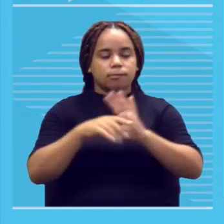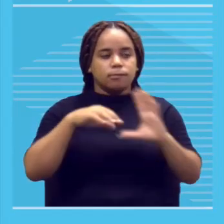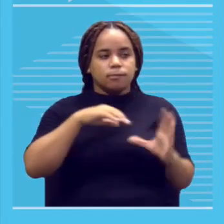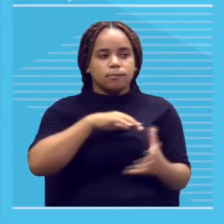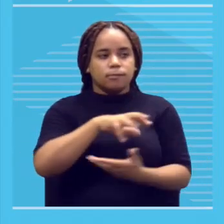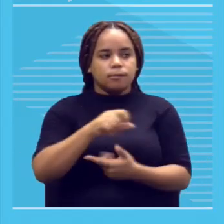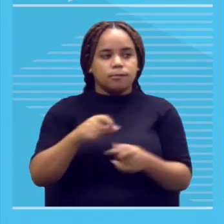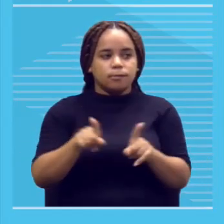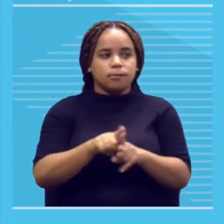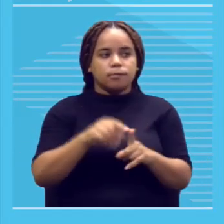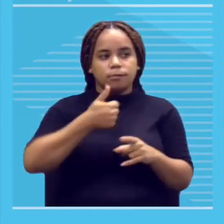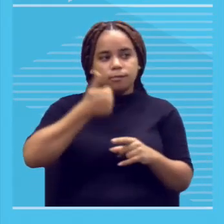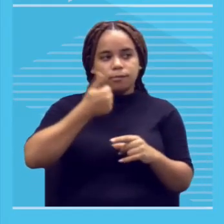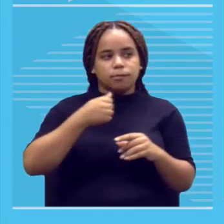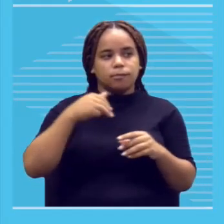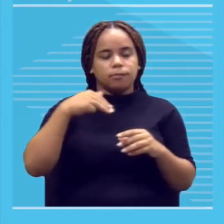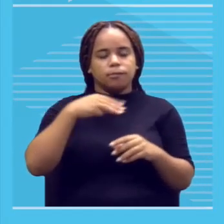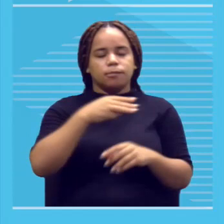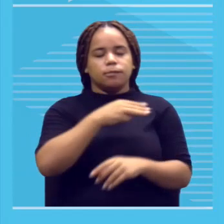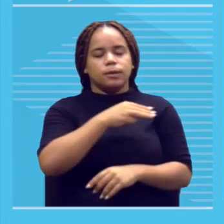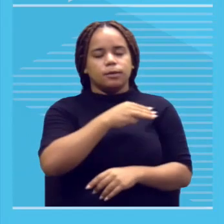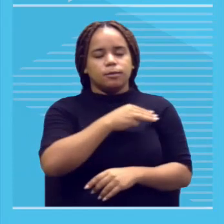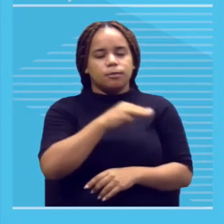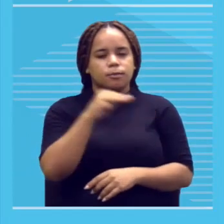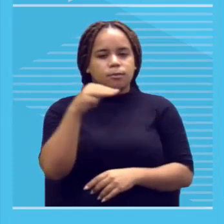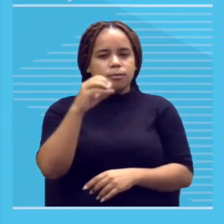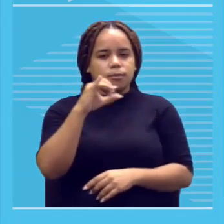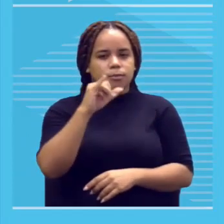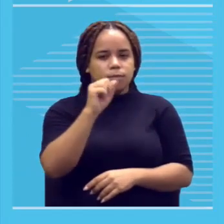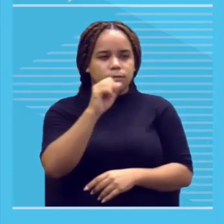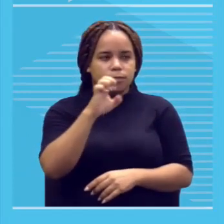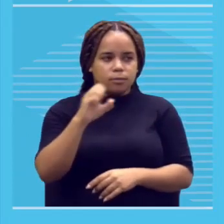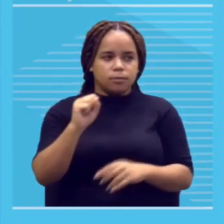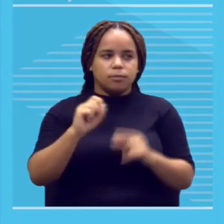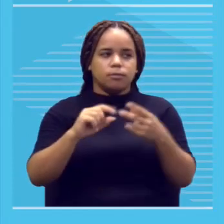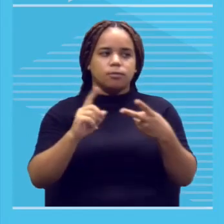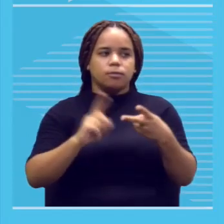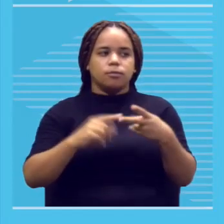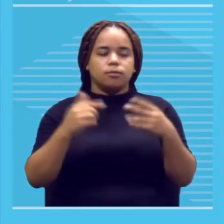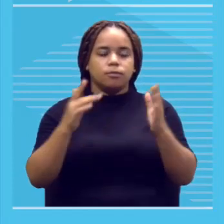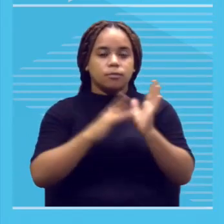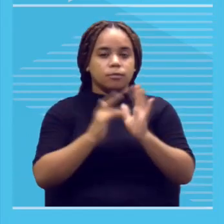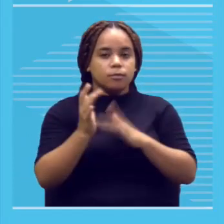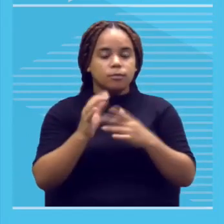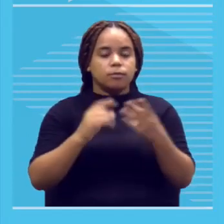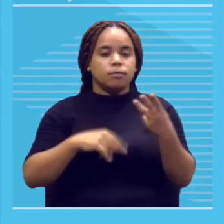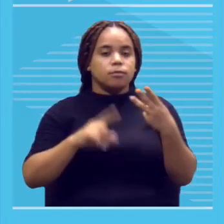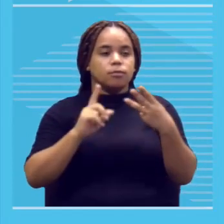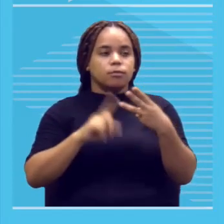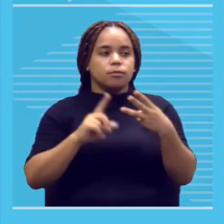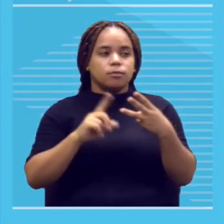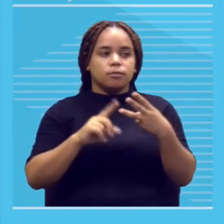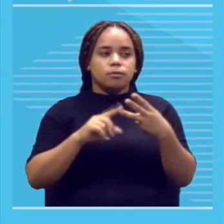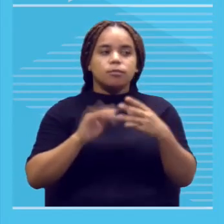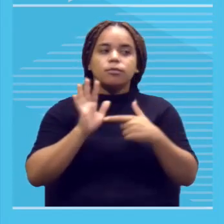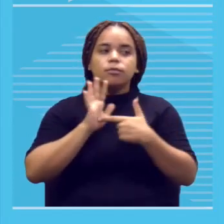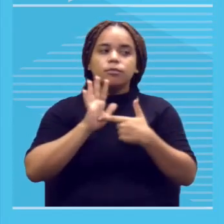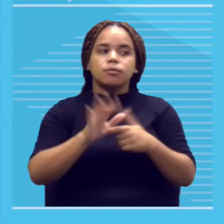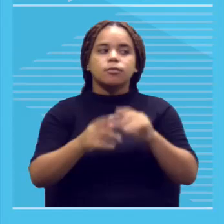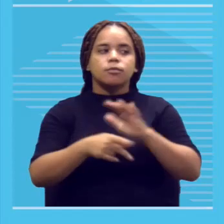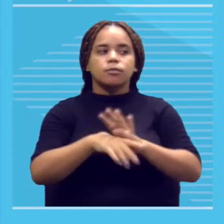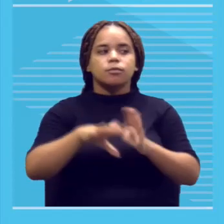teria sido Moisés a segunda Jesus Cristo e a terceira essa revelação